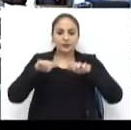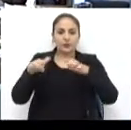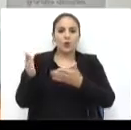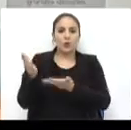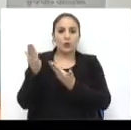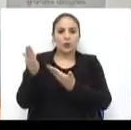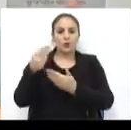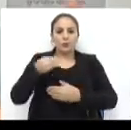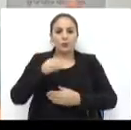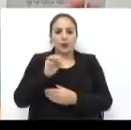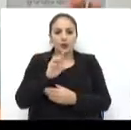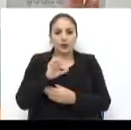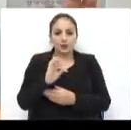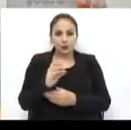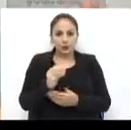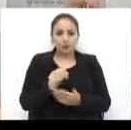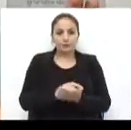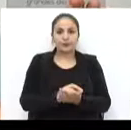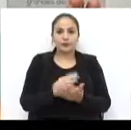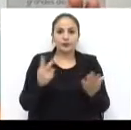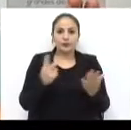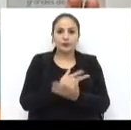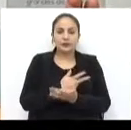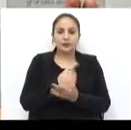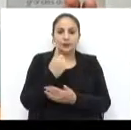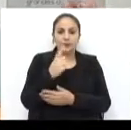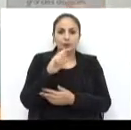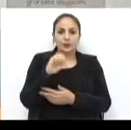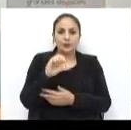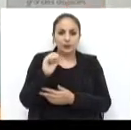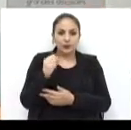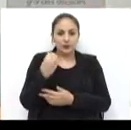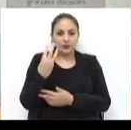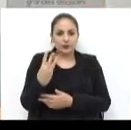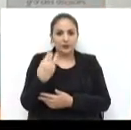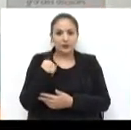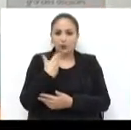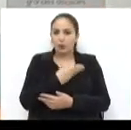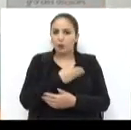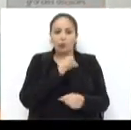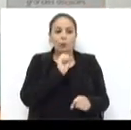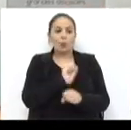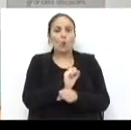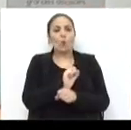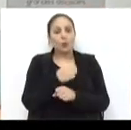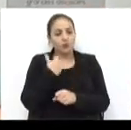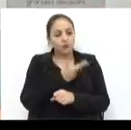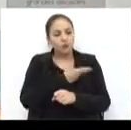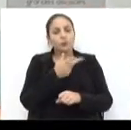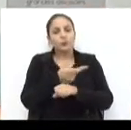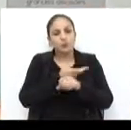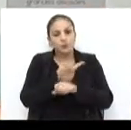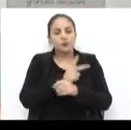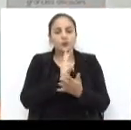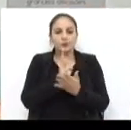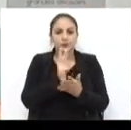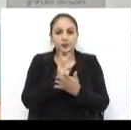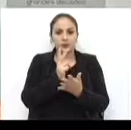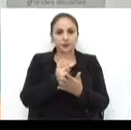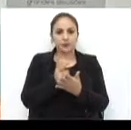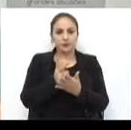mérito. Isso aconteceu em 83, né? Mas a gente não parou no tempo, a gente procurou sempre